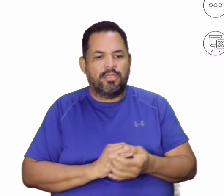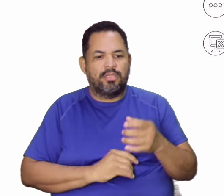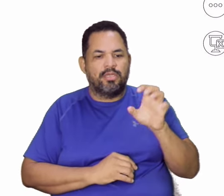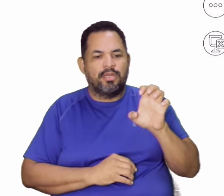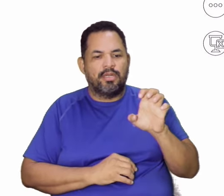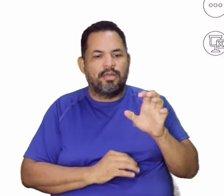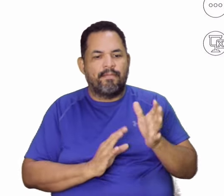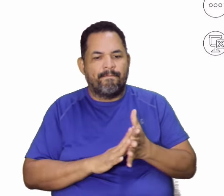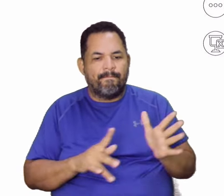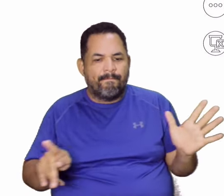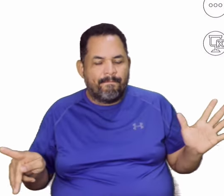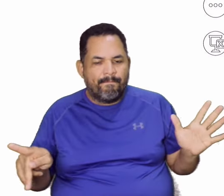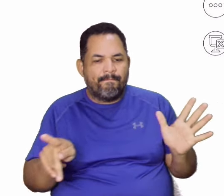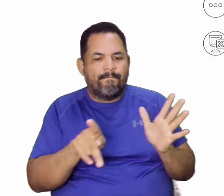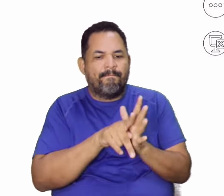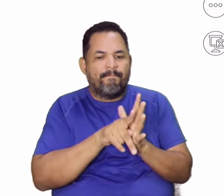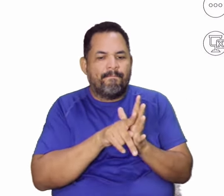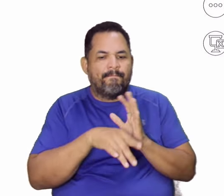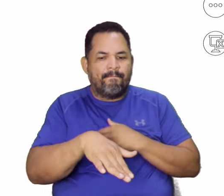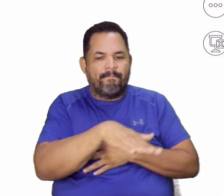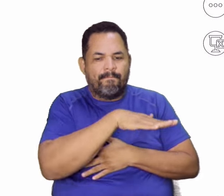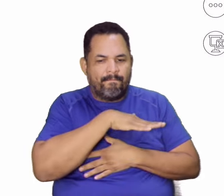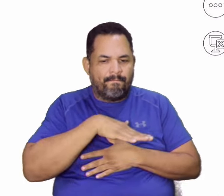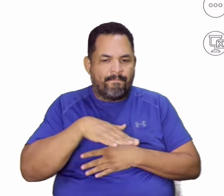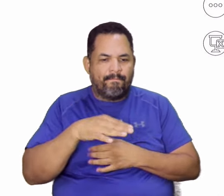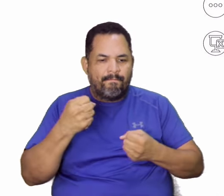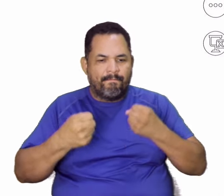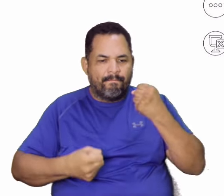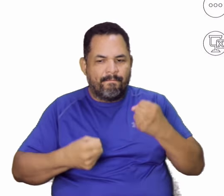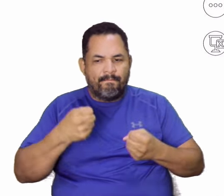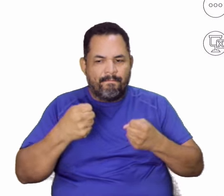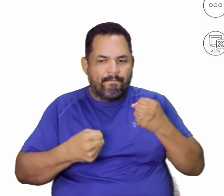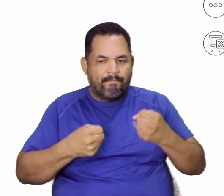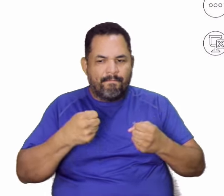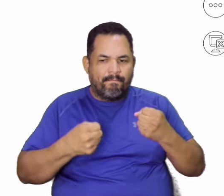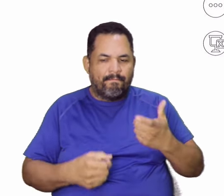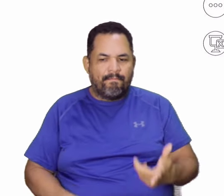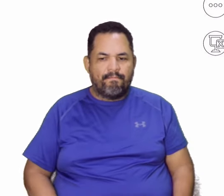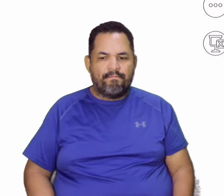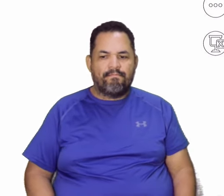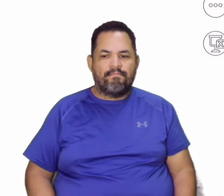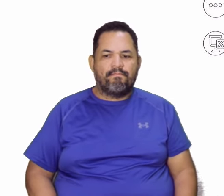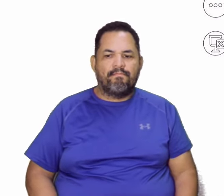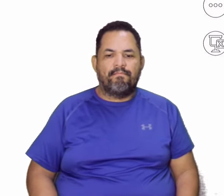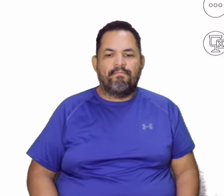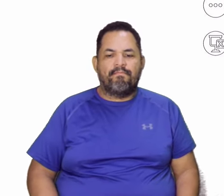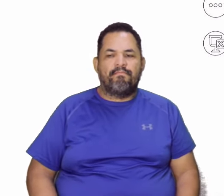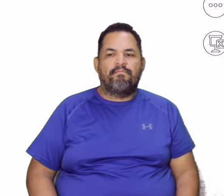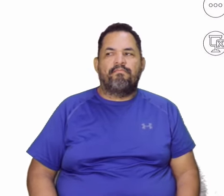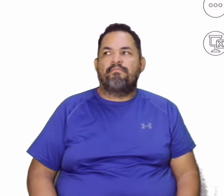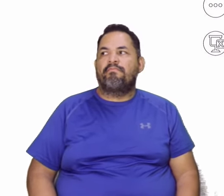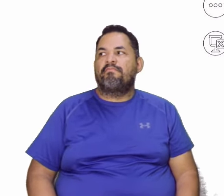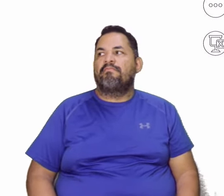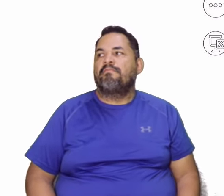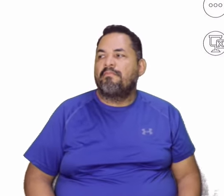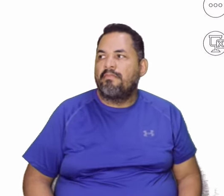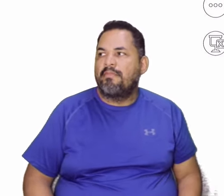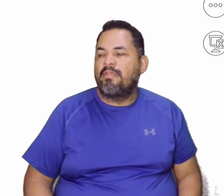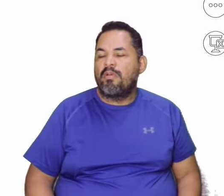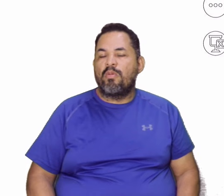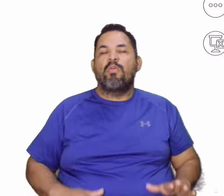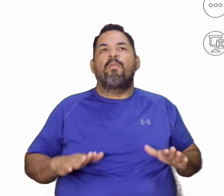e exclusivamente áreas para veículos motorizados quando a gente fala de